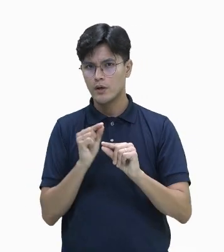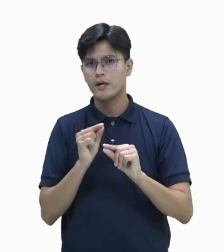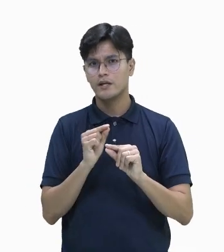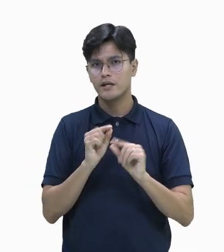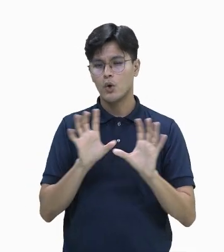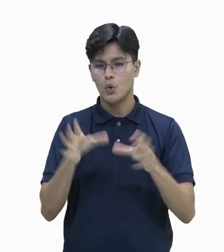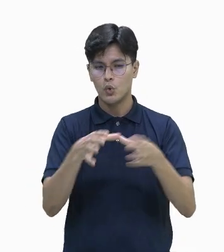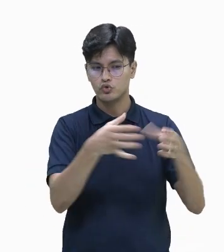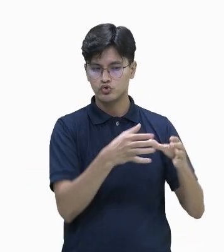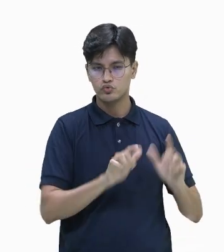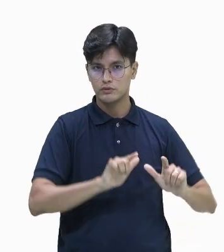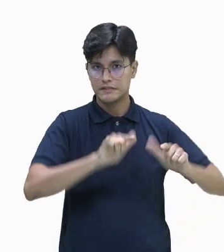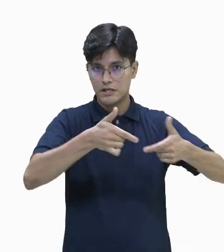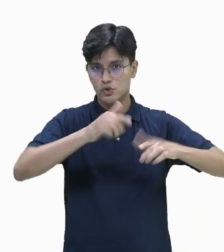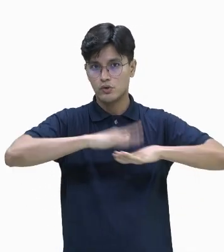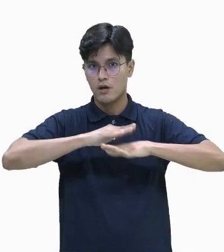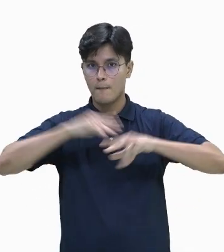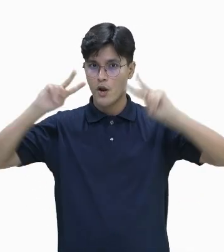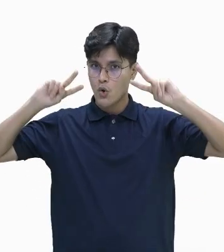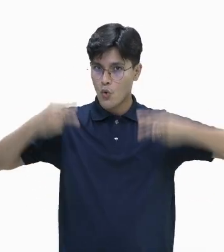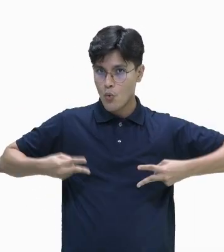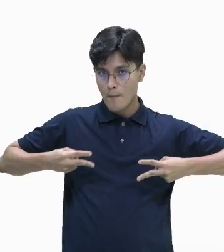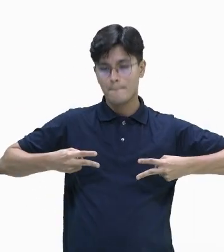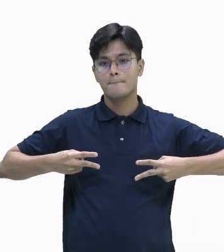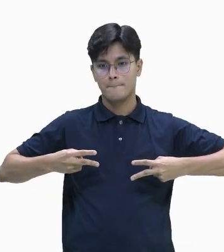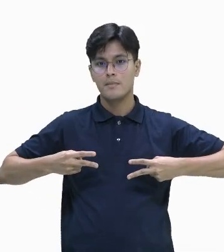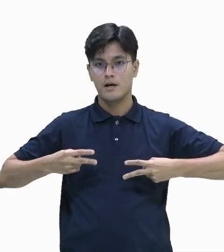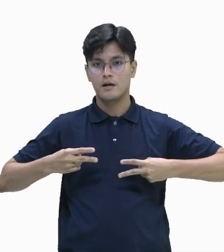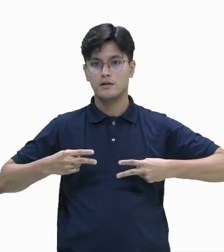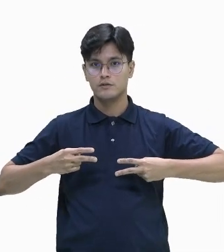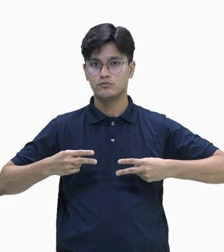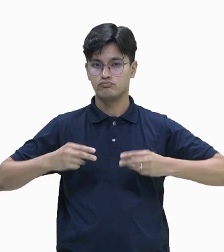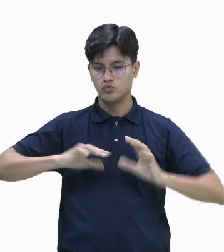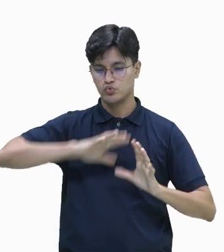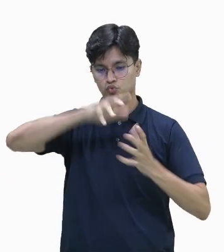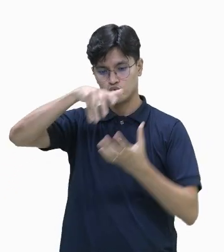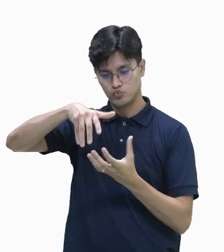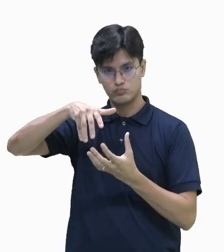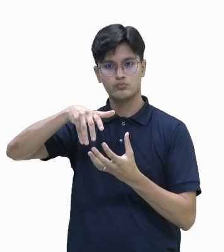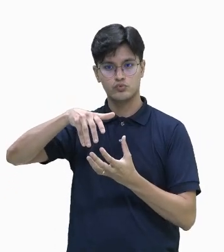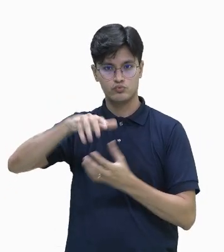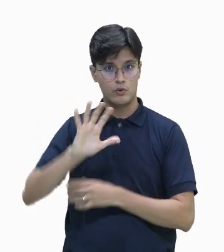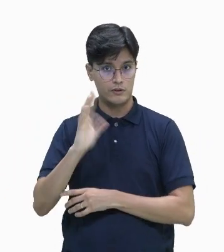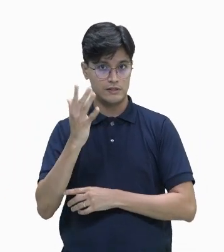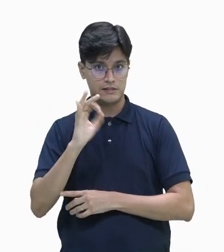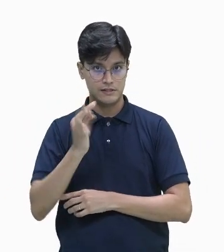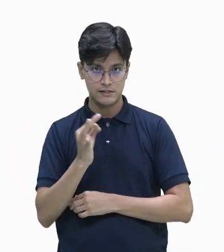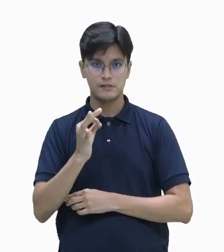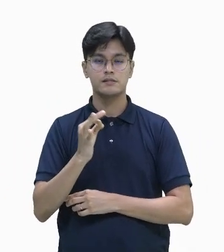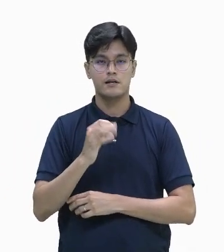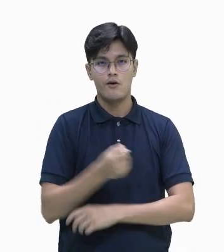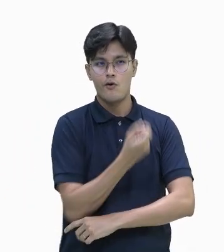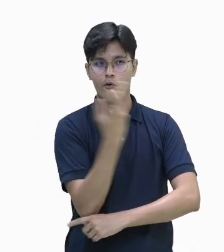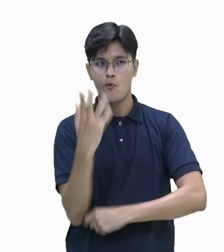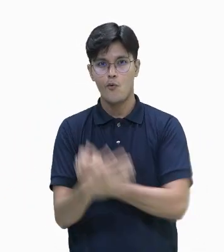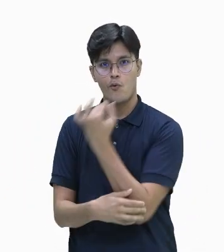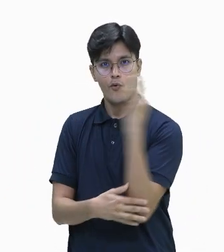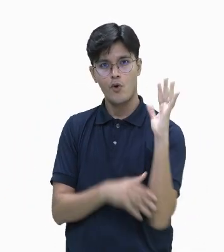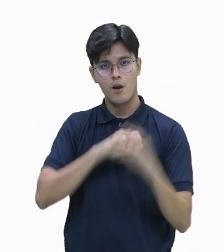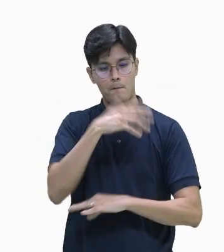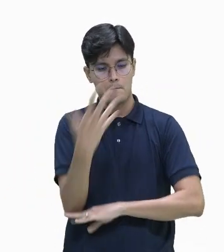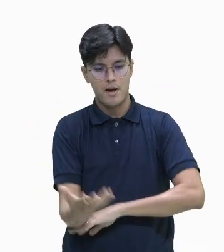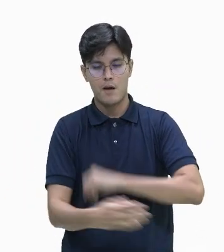de ações humanas danosas ao meio ambiente em escala global. O desmatamento de grandes áreas de